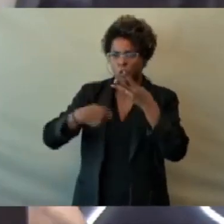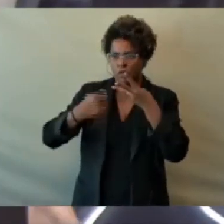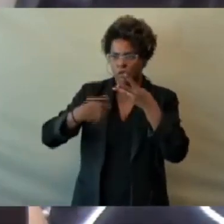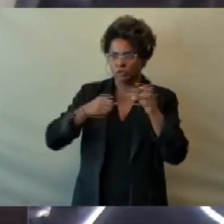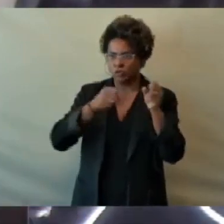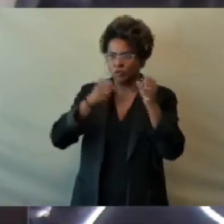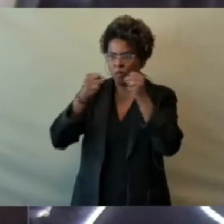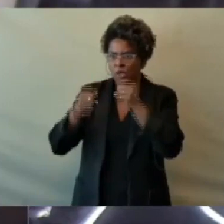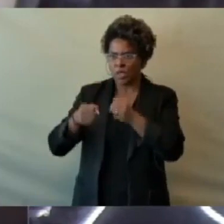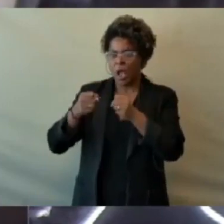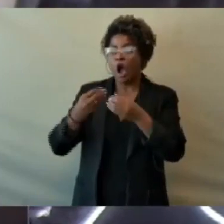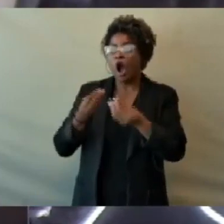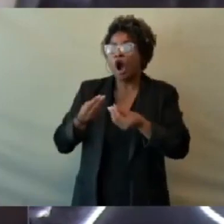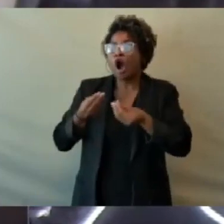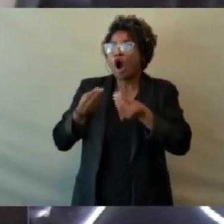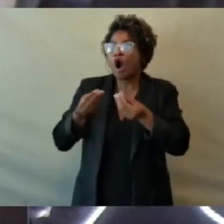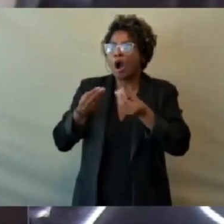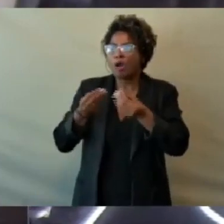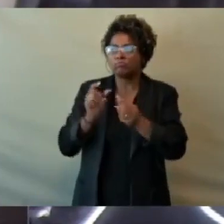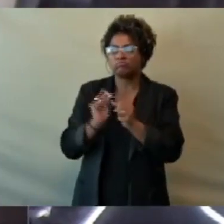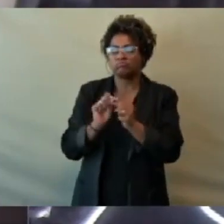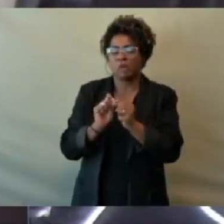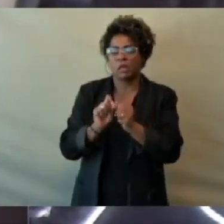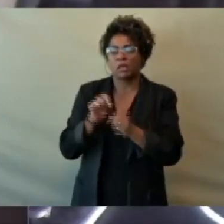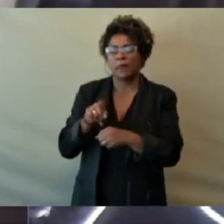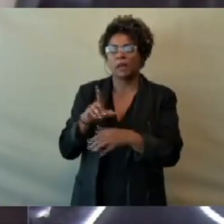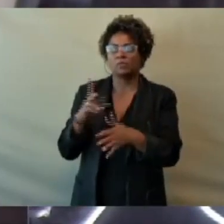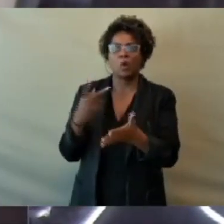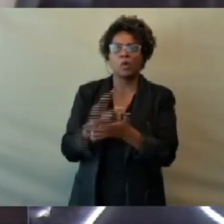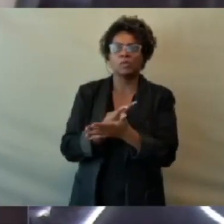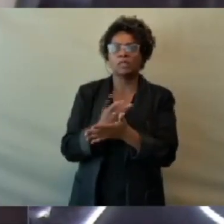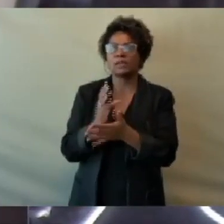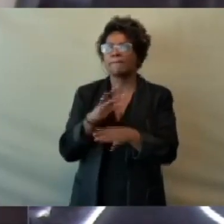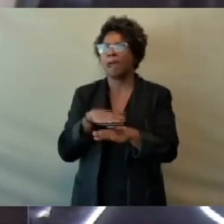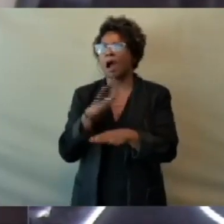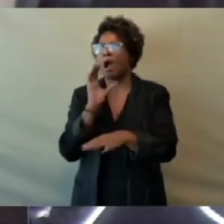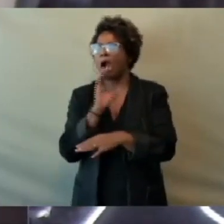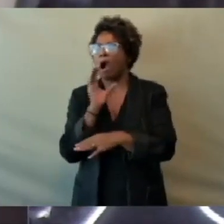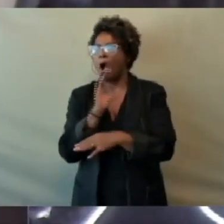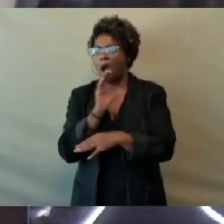na possibilidade da prefeitura dar esse atendimento